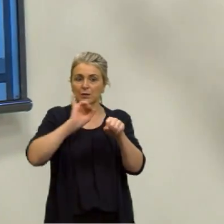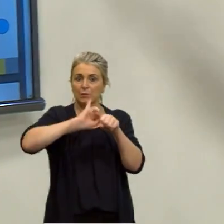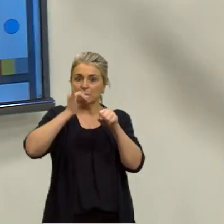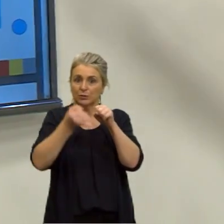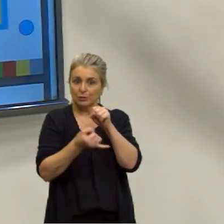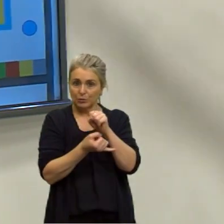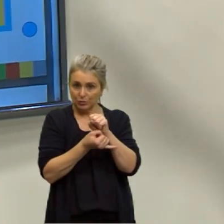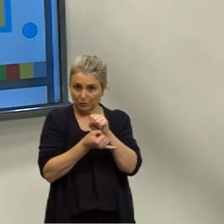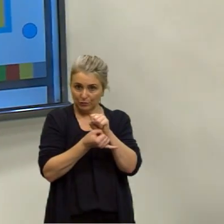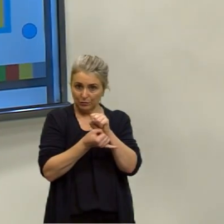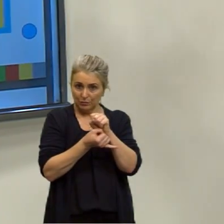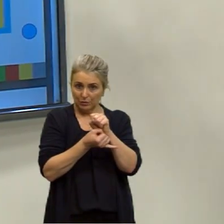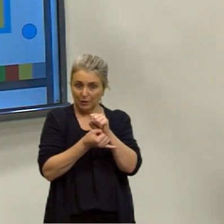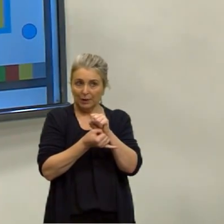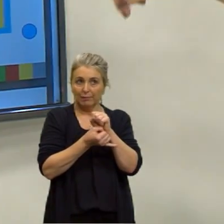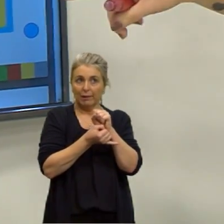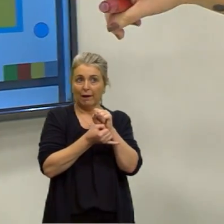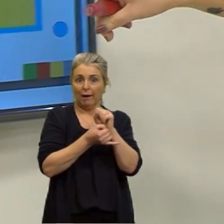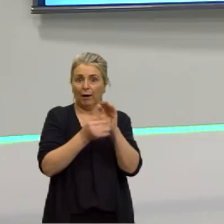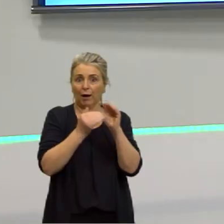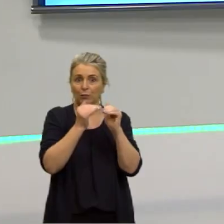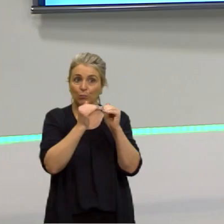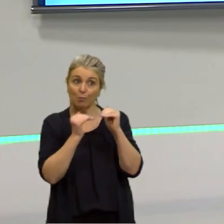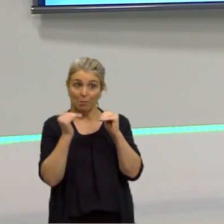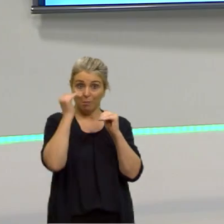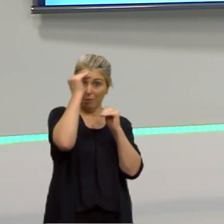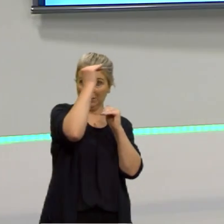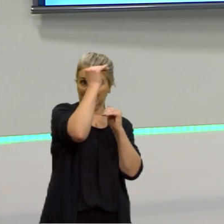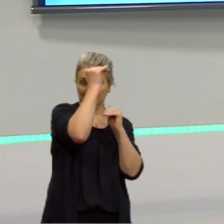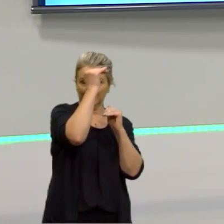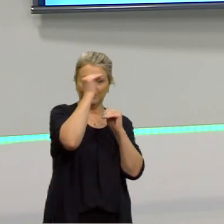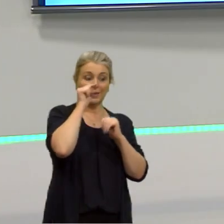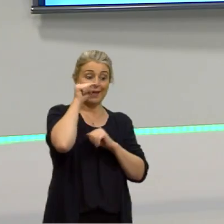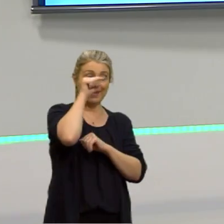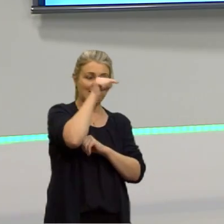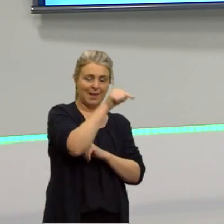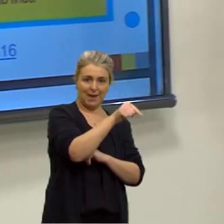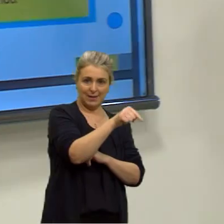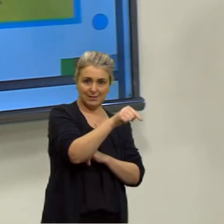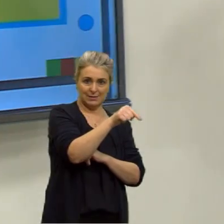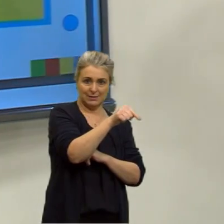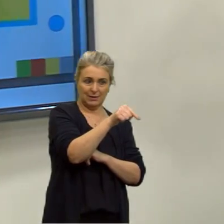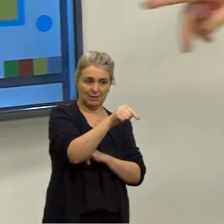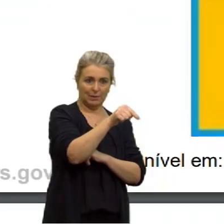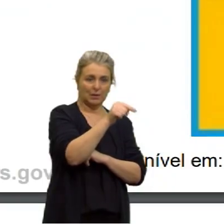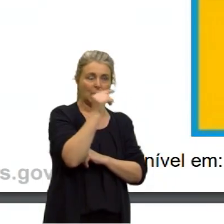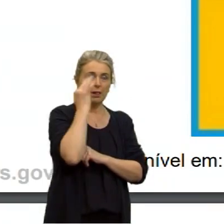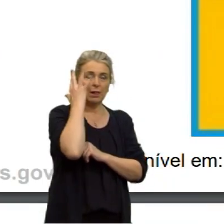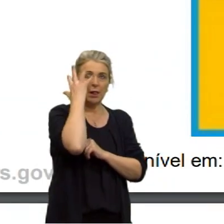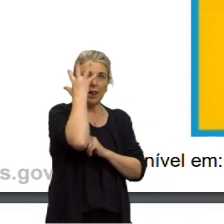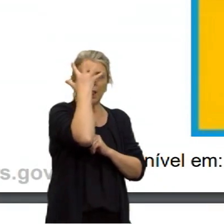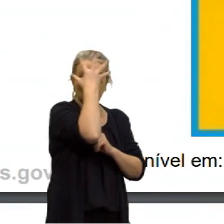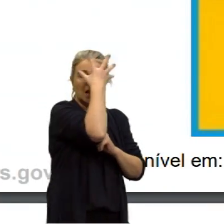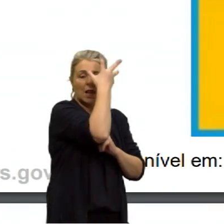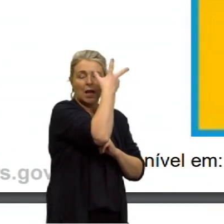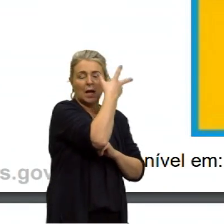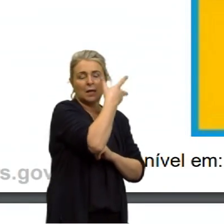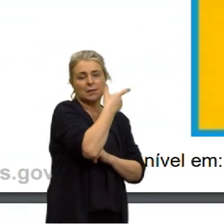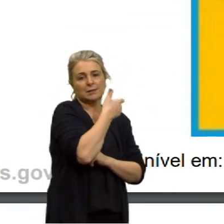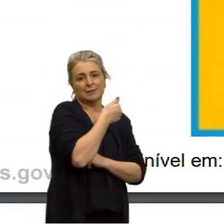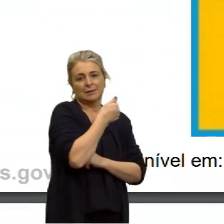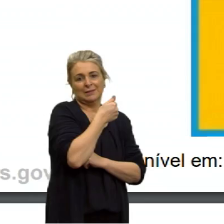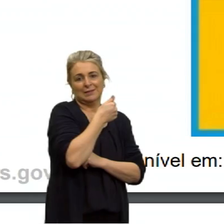tá no seu grau máximo exemplo este rapaz é lindíssimo esse issimo